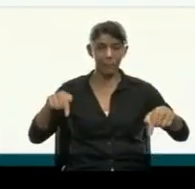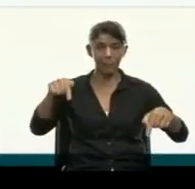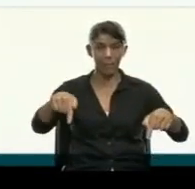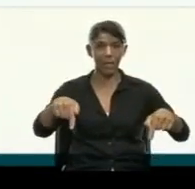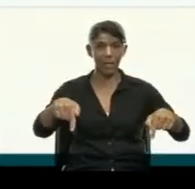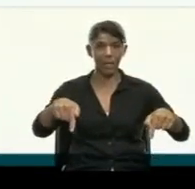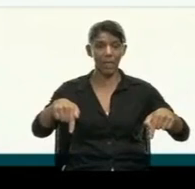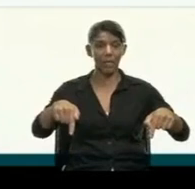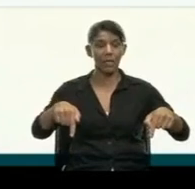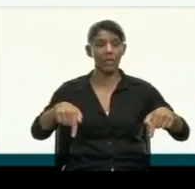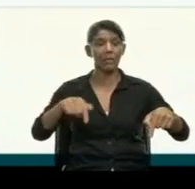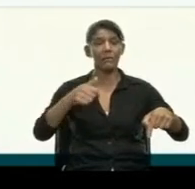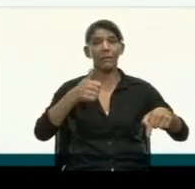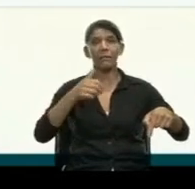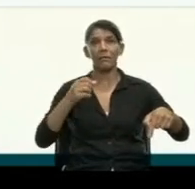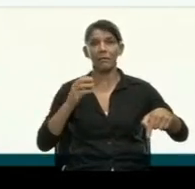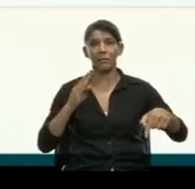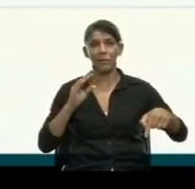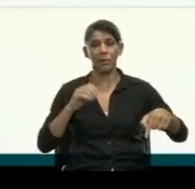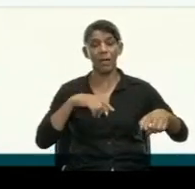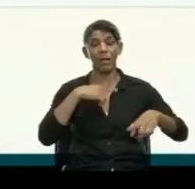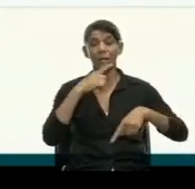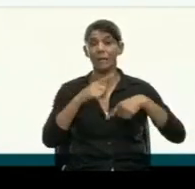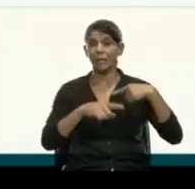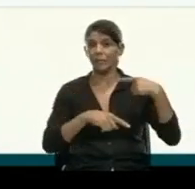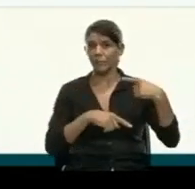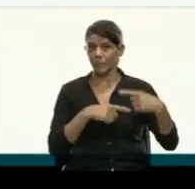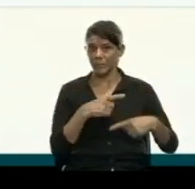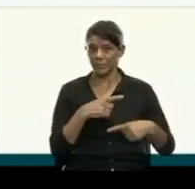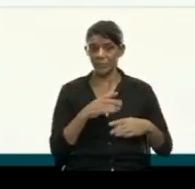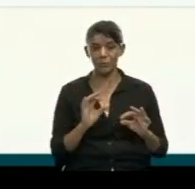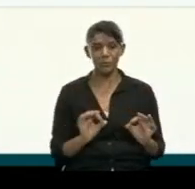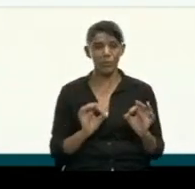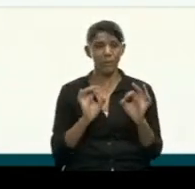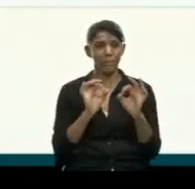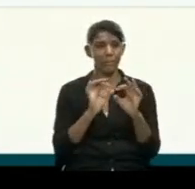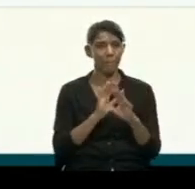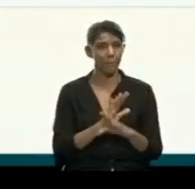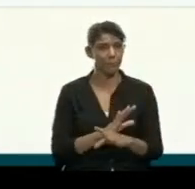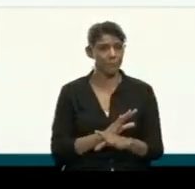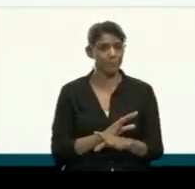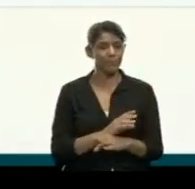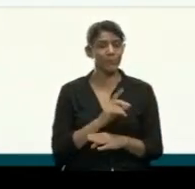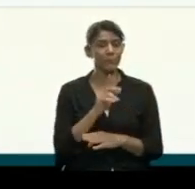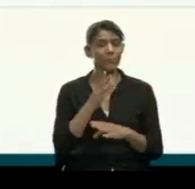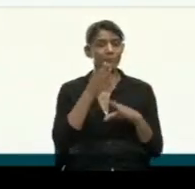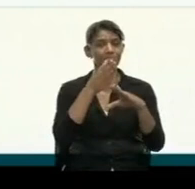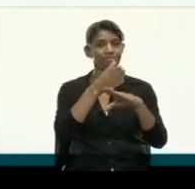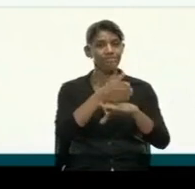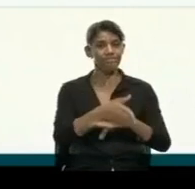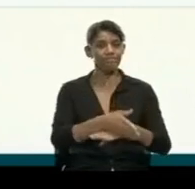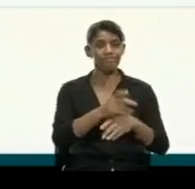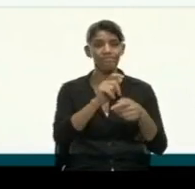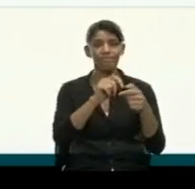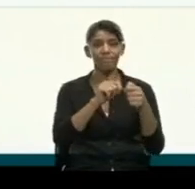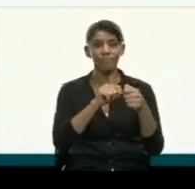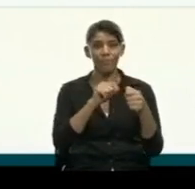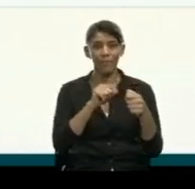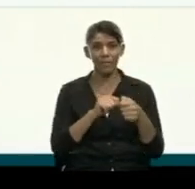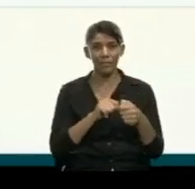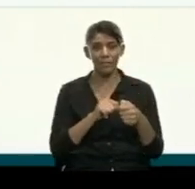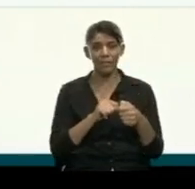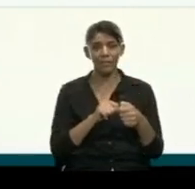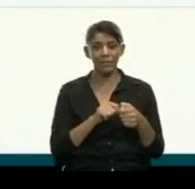são 100 blocos. E depois disso daqui, tá? Depois que a gente finalizar essa maquete, vão a campo e façam